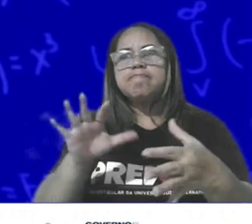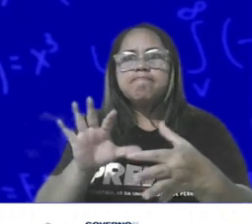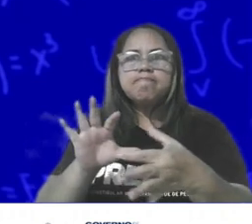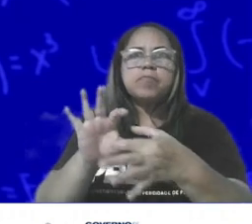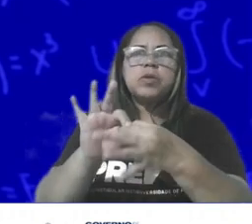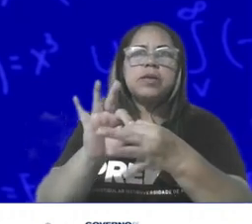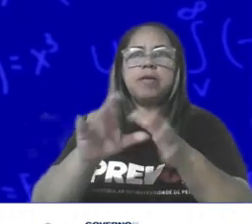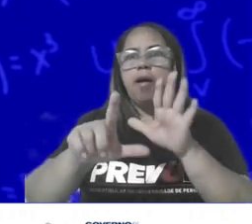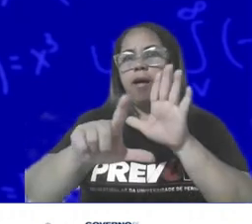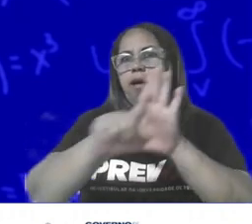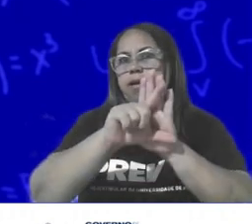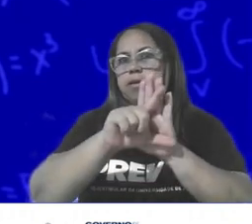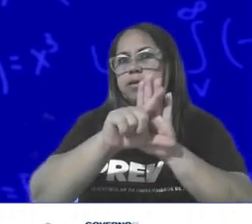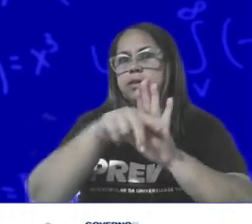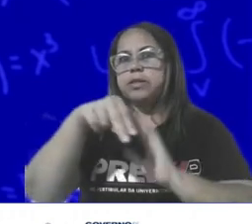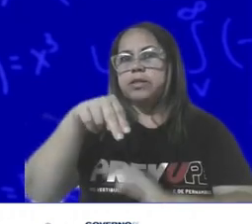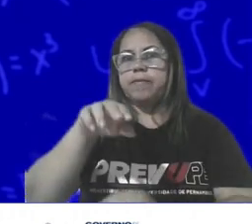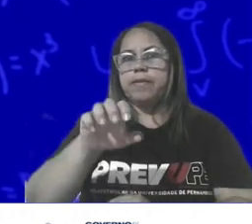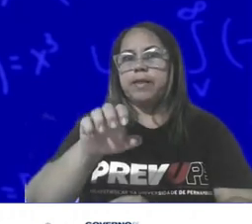articulada às leis de Newton,